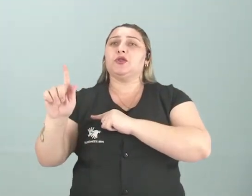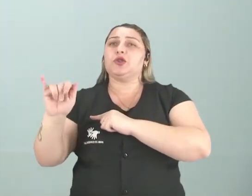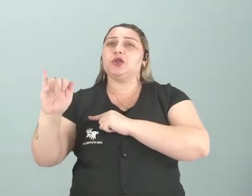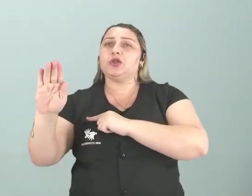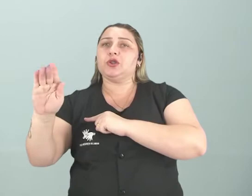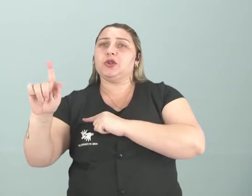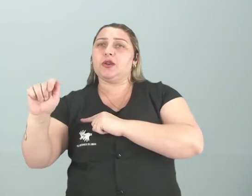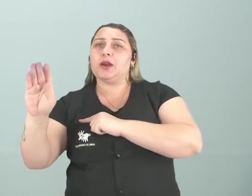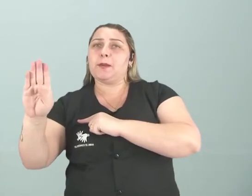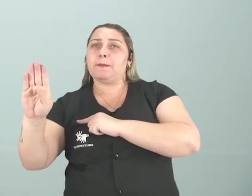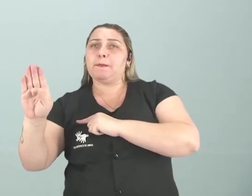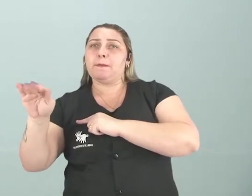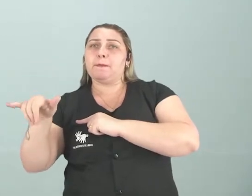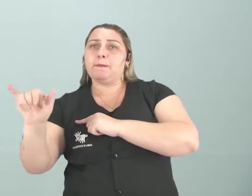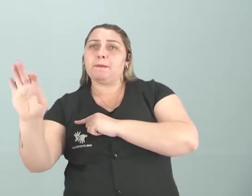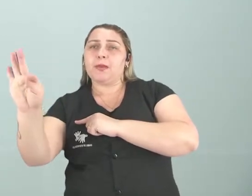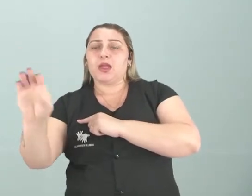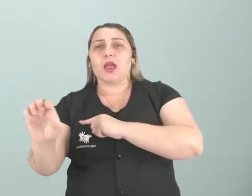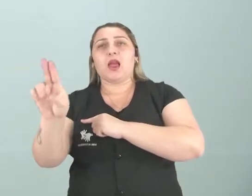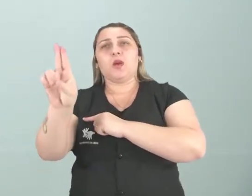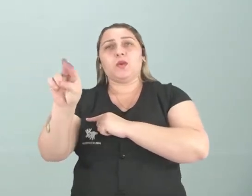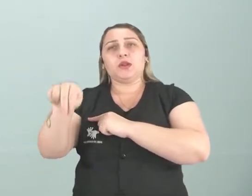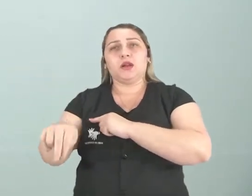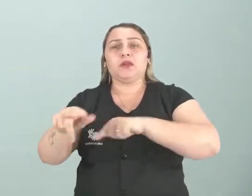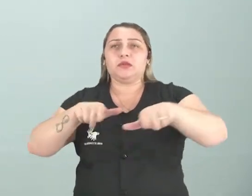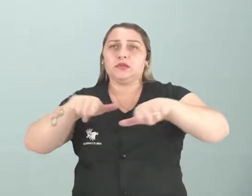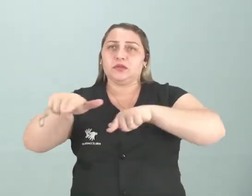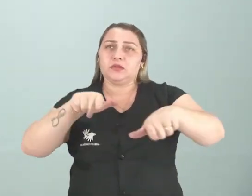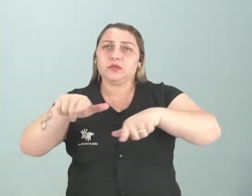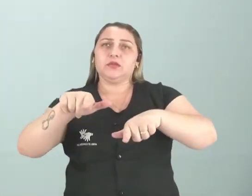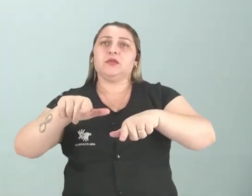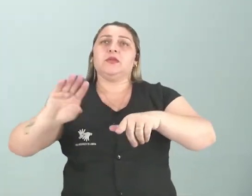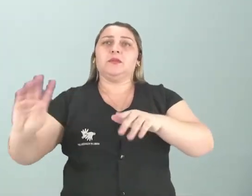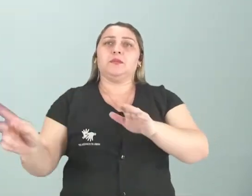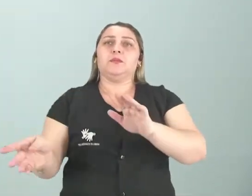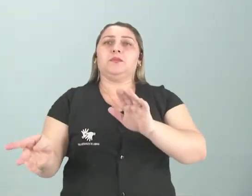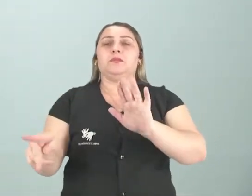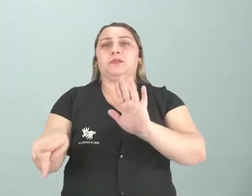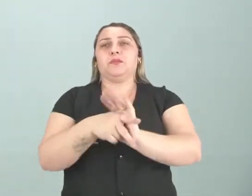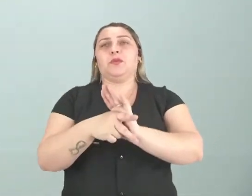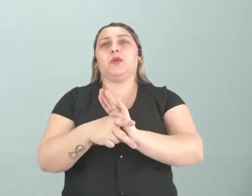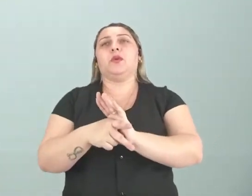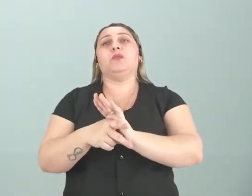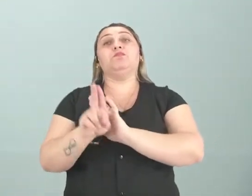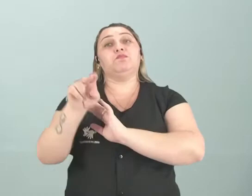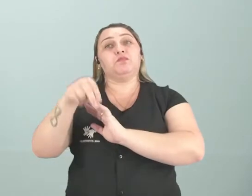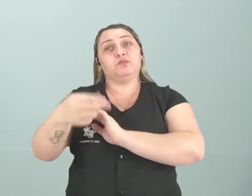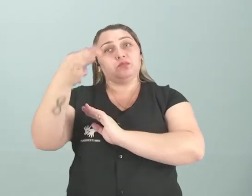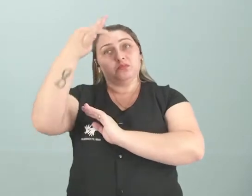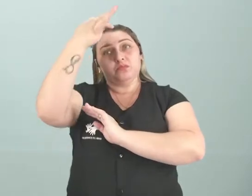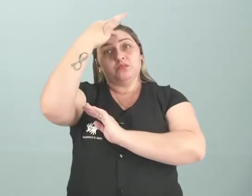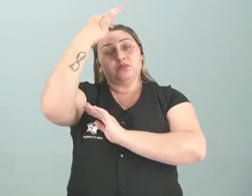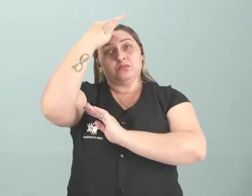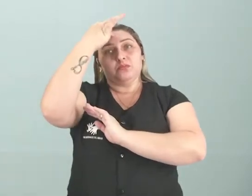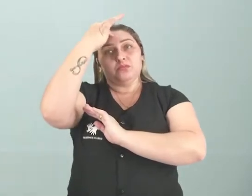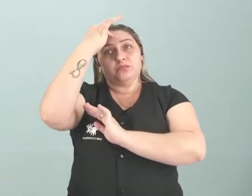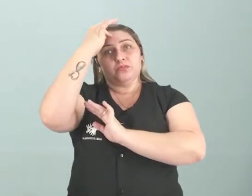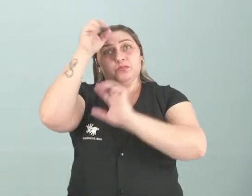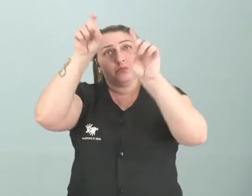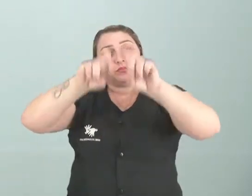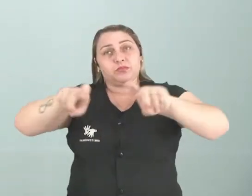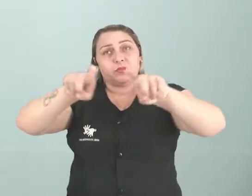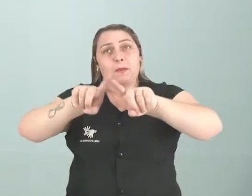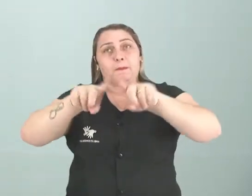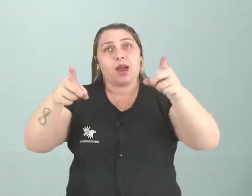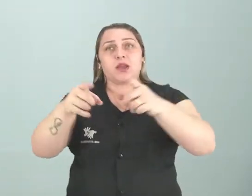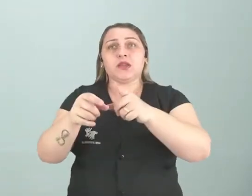gigabyte. Isso daí são as unidades que a gente vai estar trabalhando. Todas elas são relativas às unidades de memória da informática. Mas antes de a